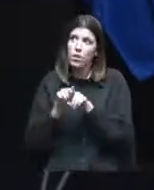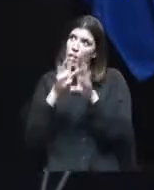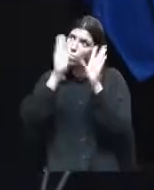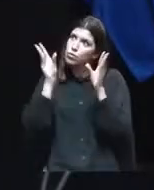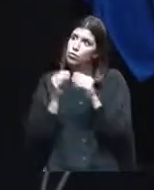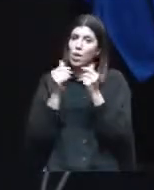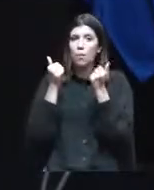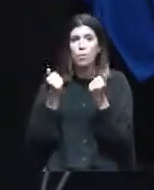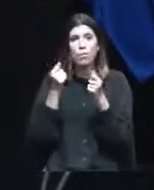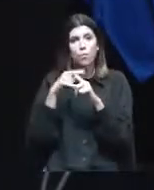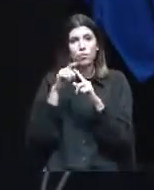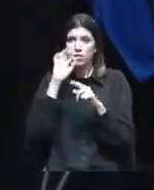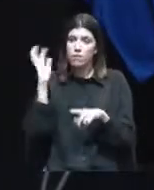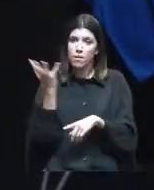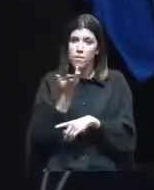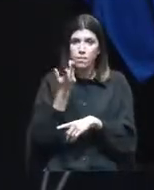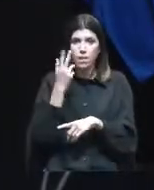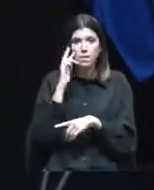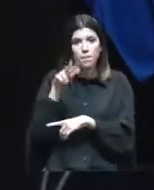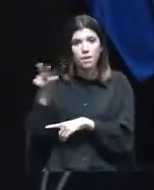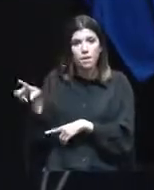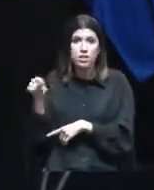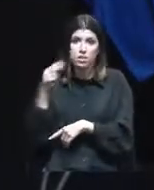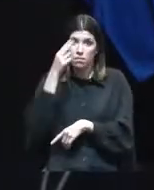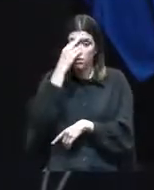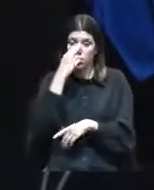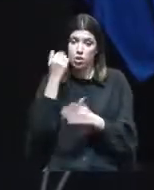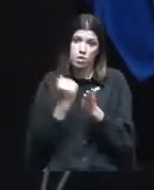em termos ambientais, paisagísticos e